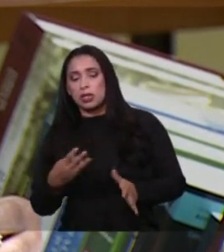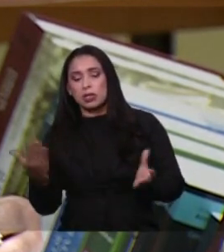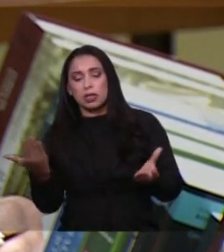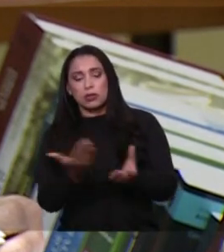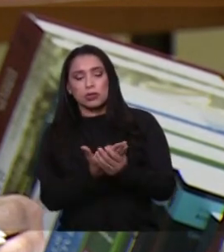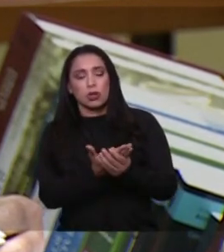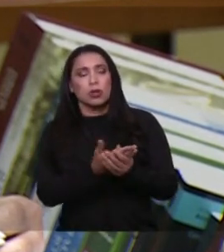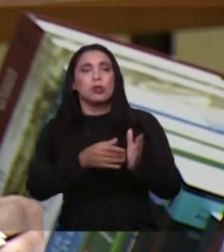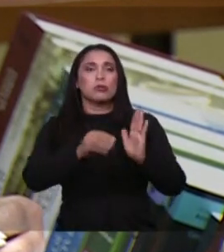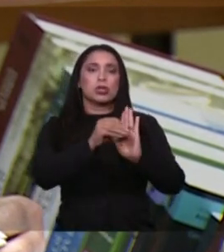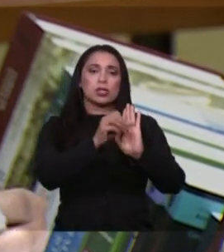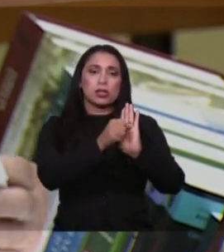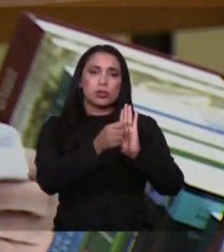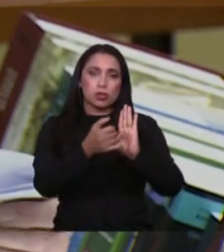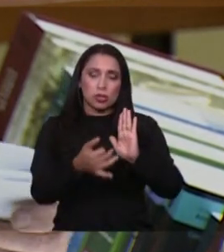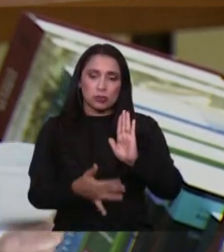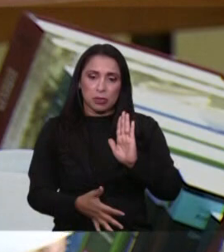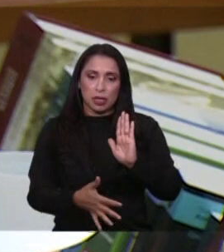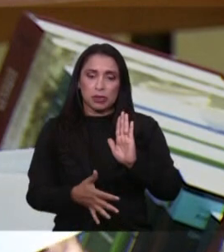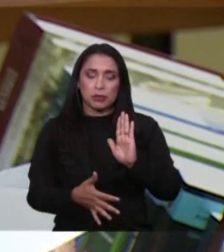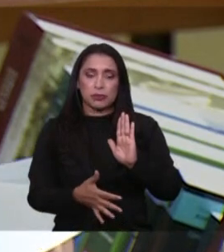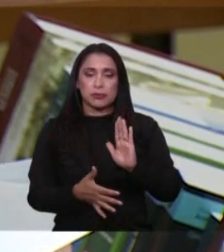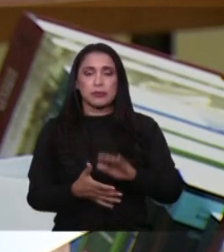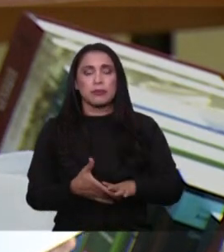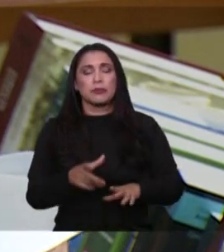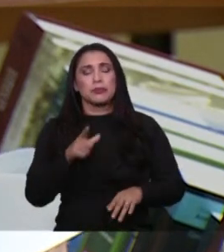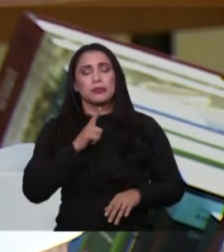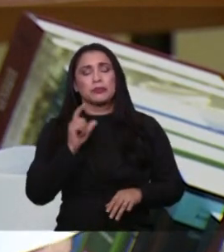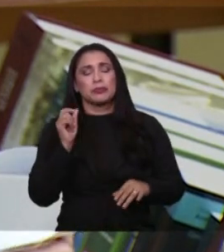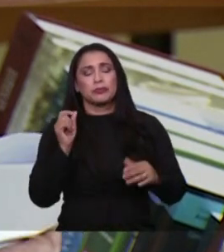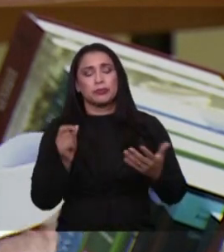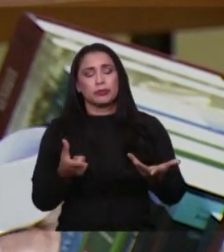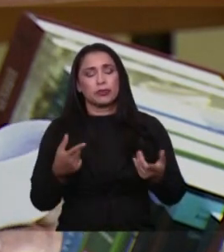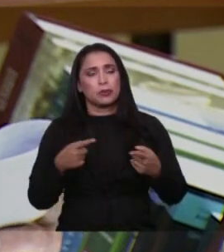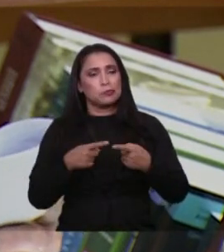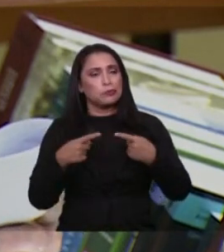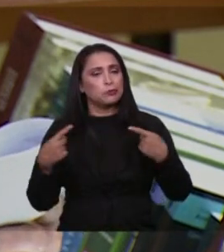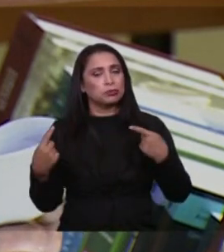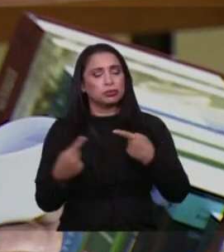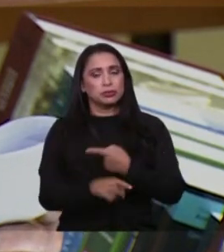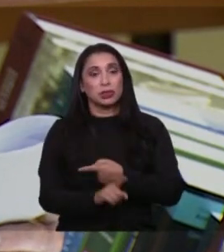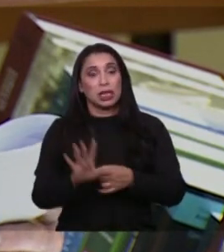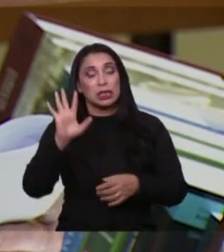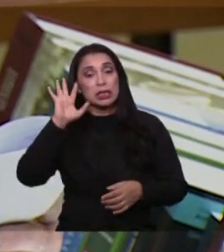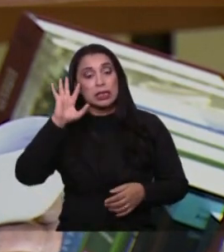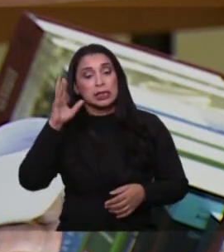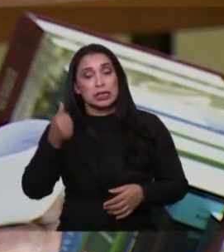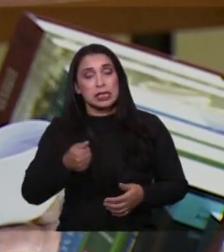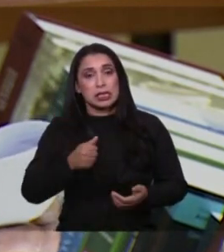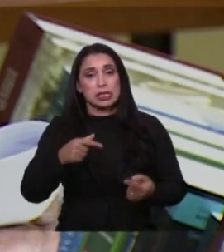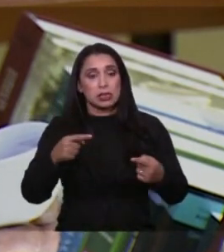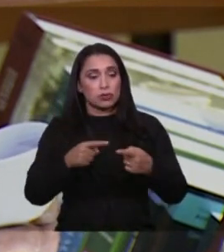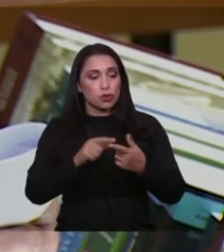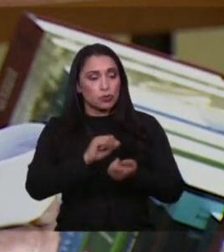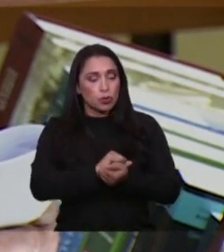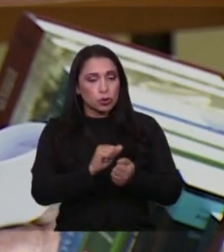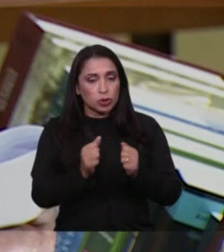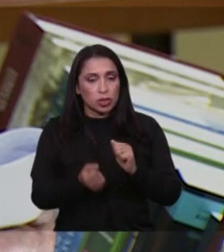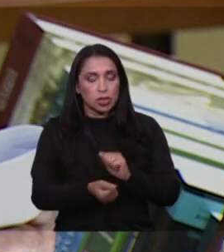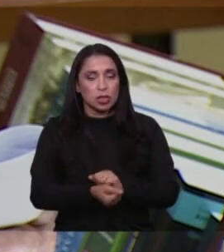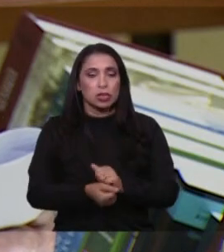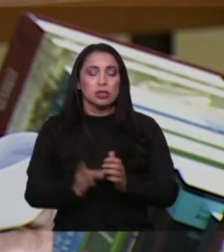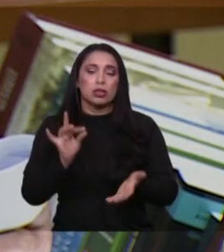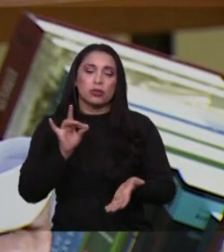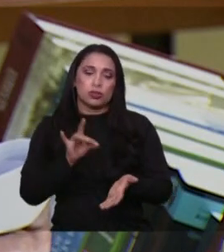declaração. Sustenta, ademais, haver na espécie contradição entre a decisão de modulação dos efeitos do presente